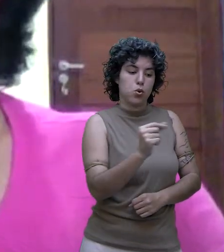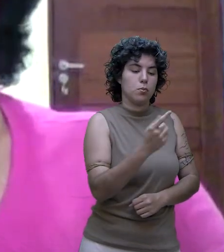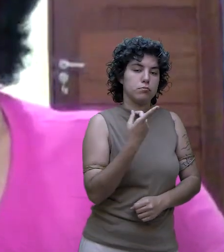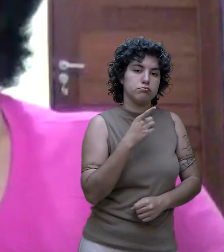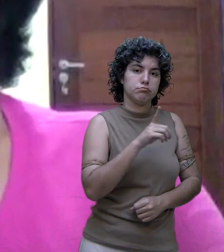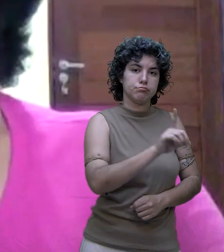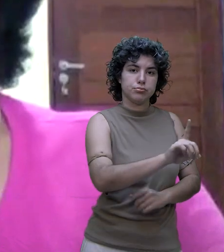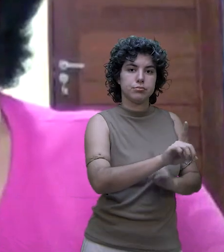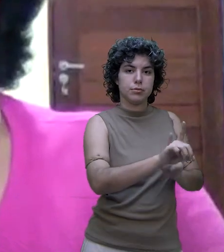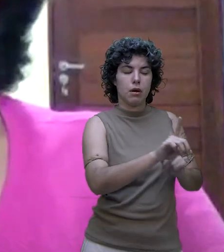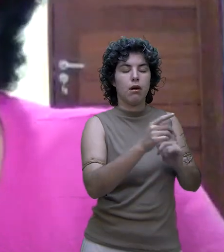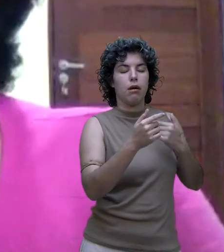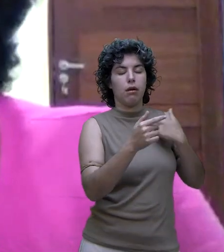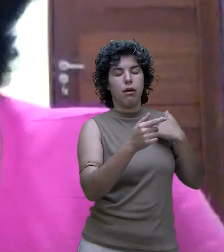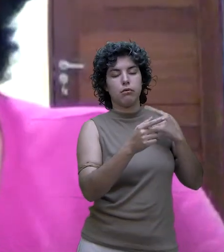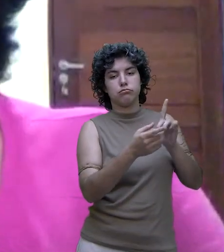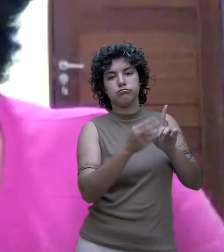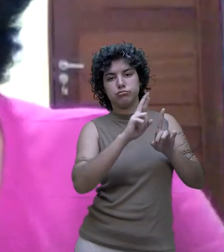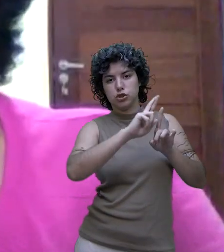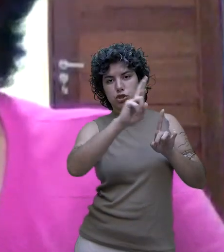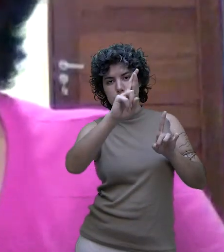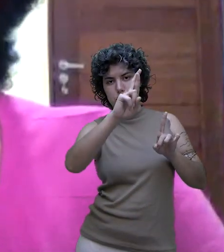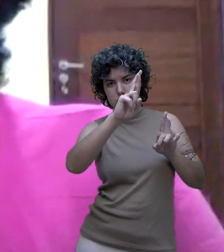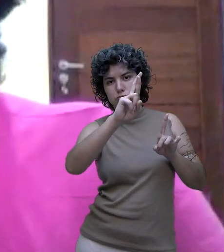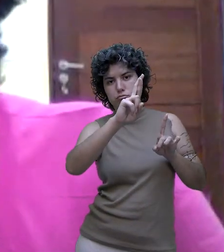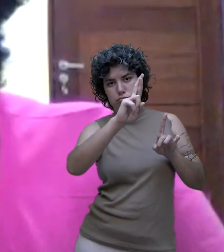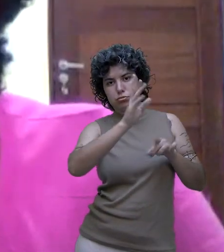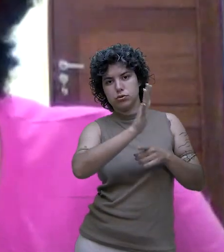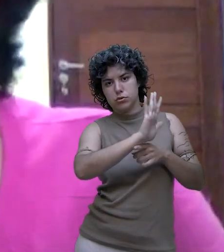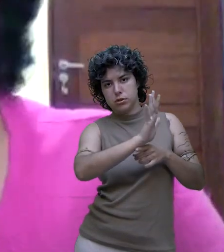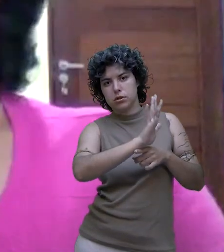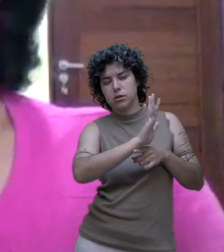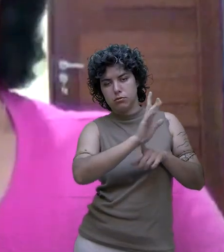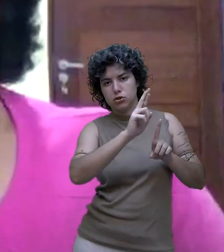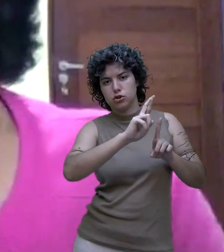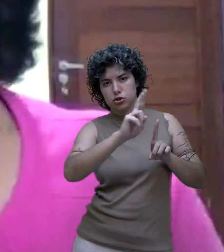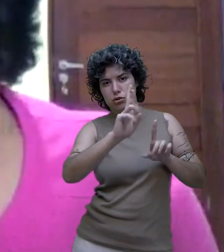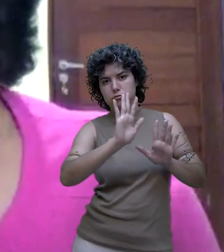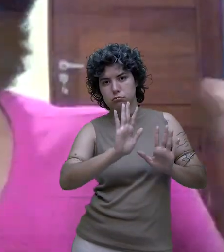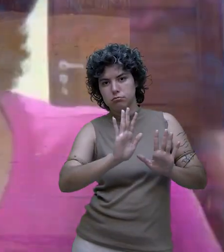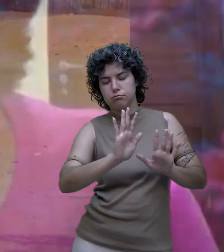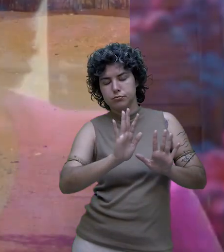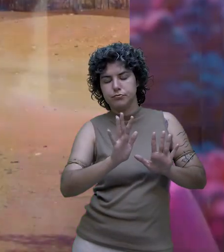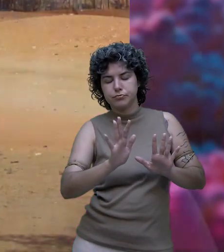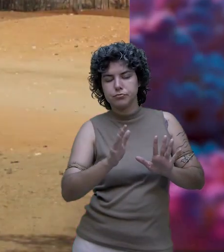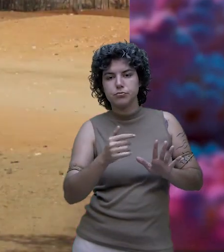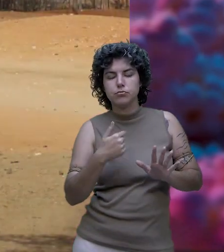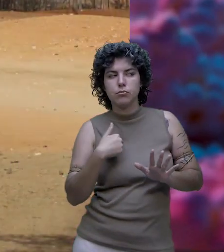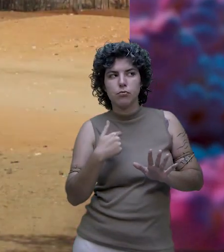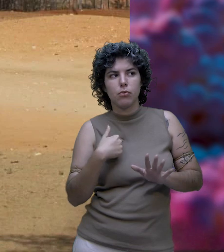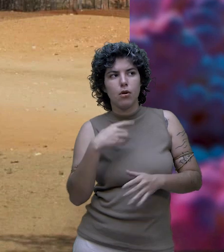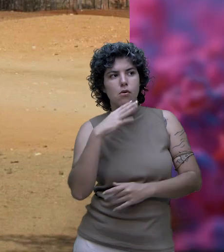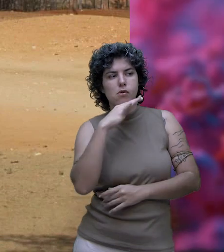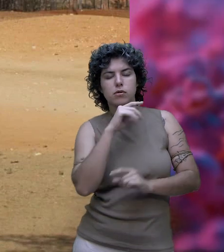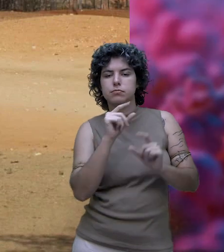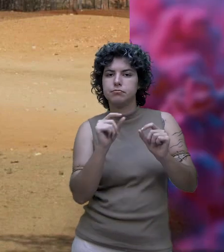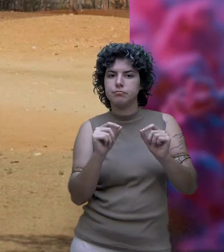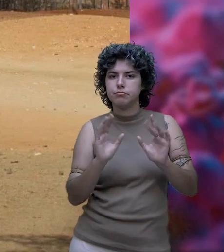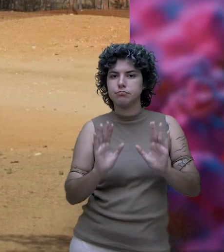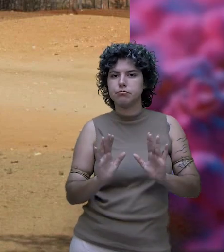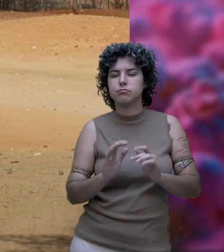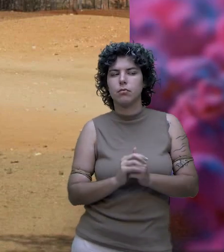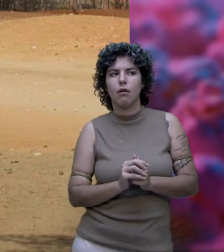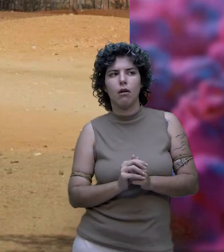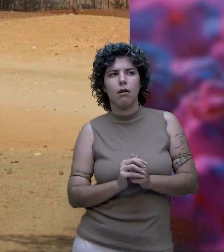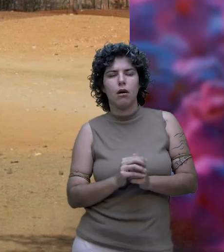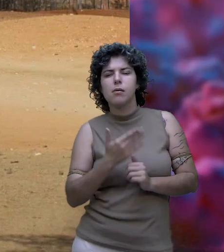como diretora, né? Eu não fui como atriz, eu fui como diretora. E para mim, é engraçado, Para mim era mais